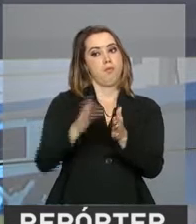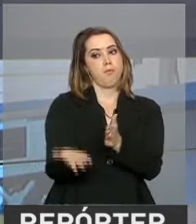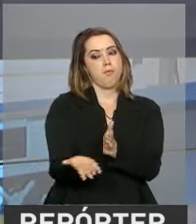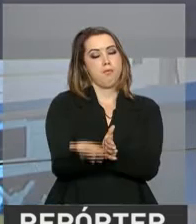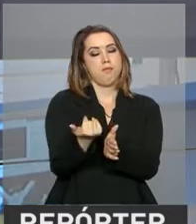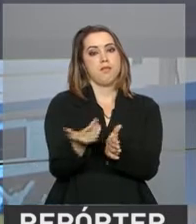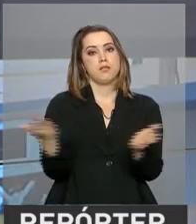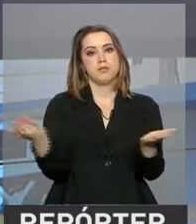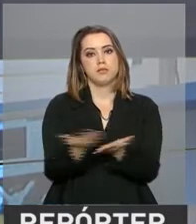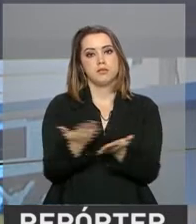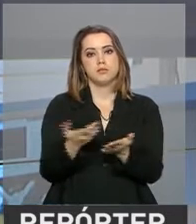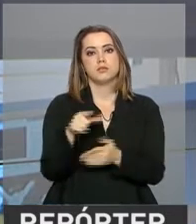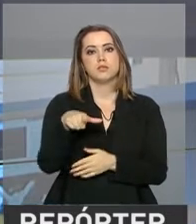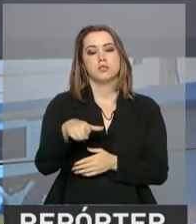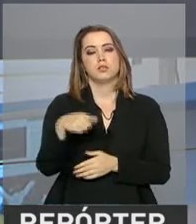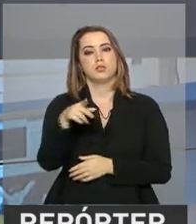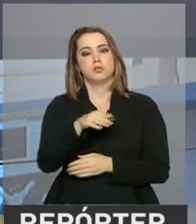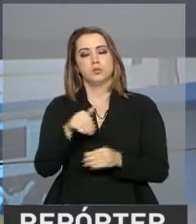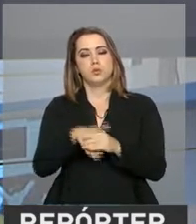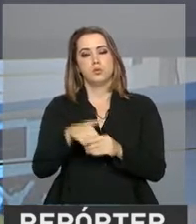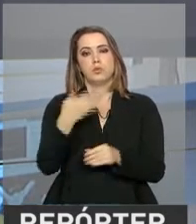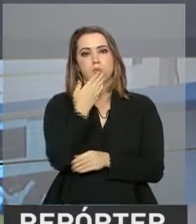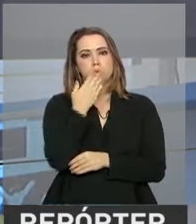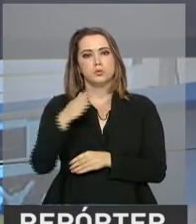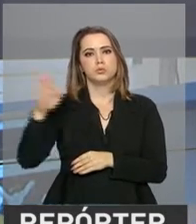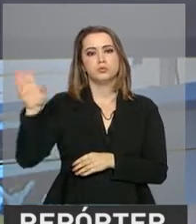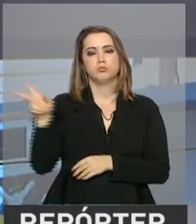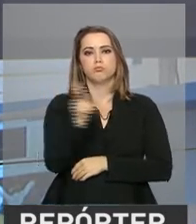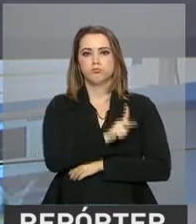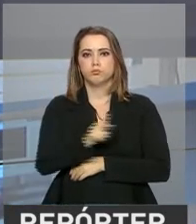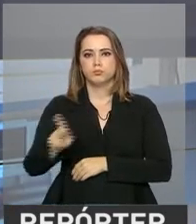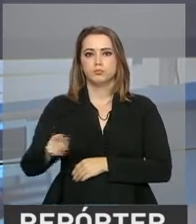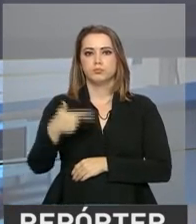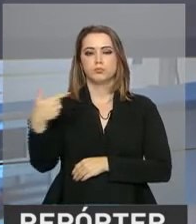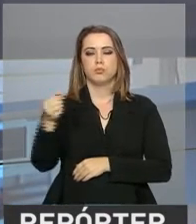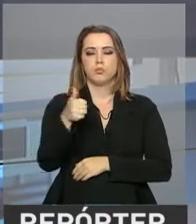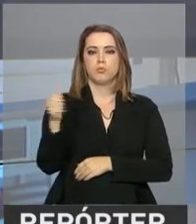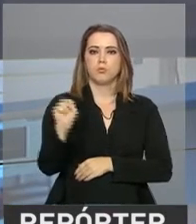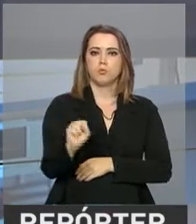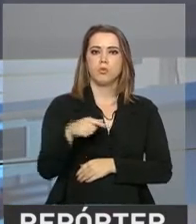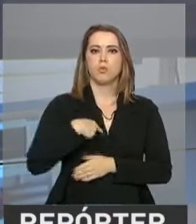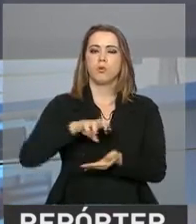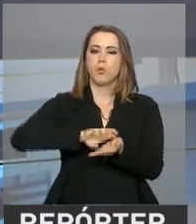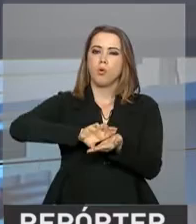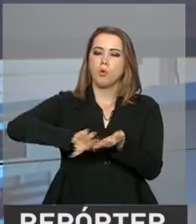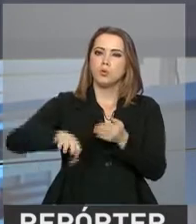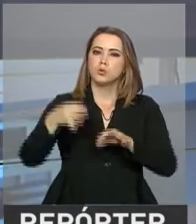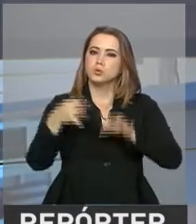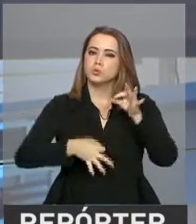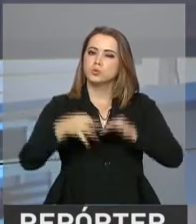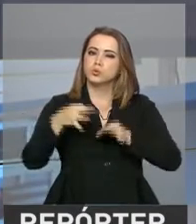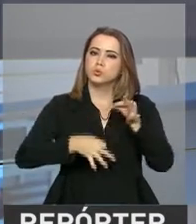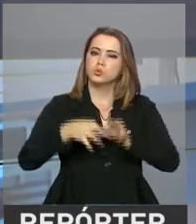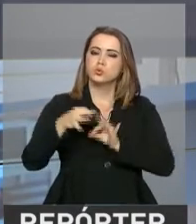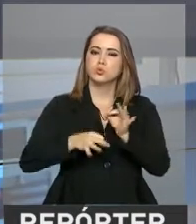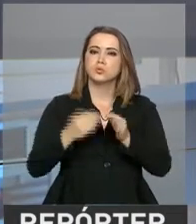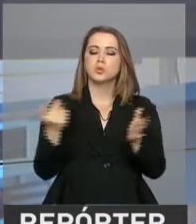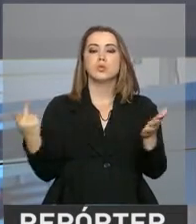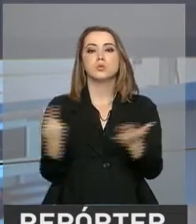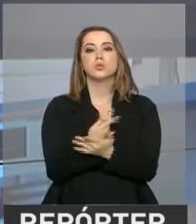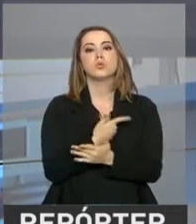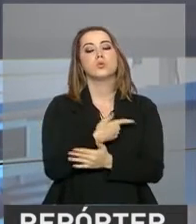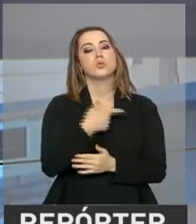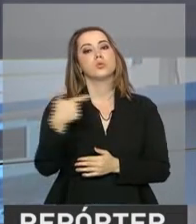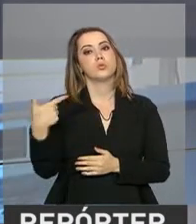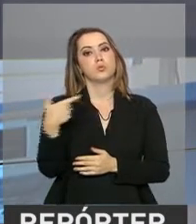e a realização de uma reforma política. O processo de impeachment da presidente afastada deve começar a ser julgado